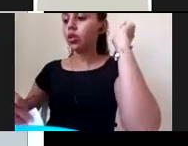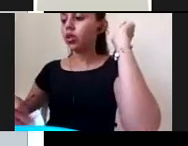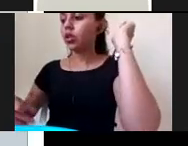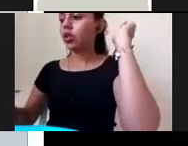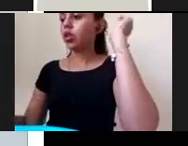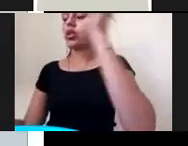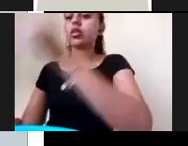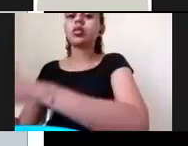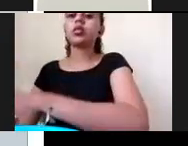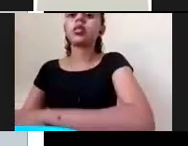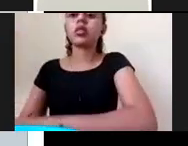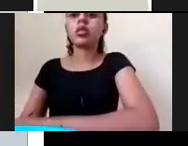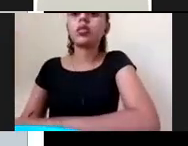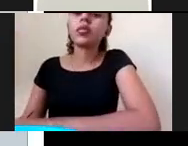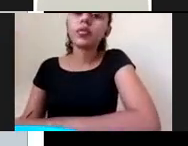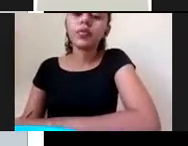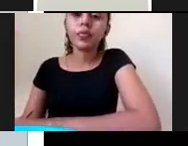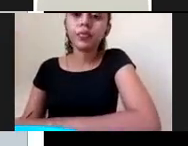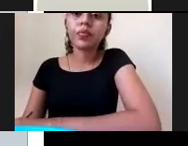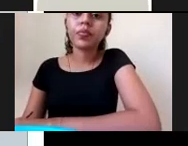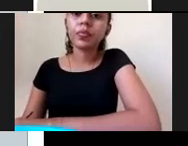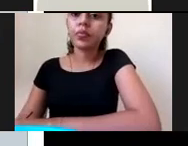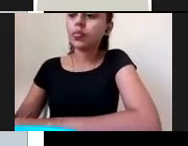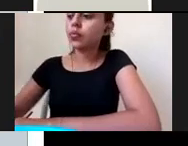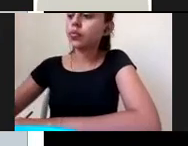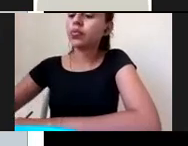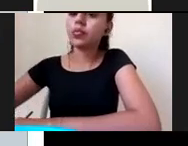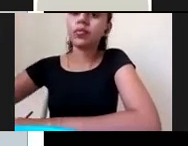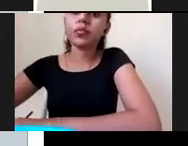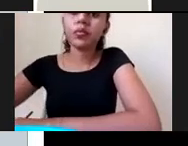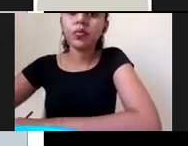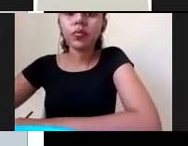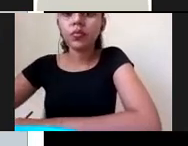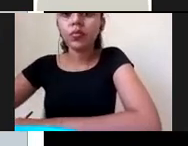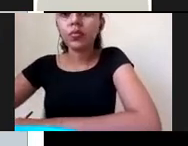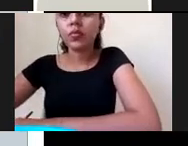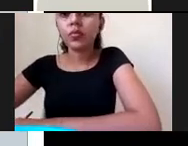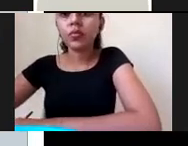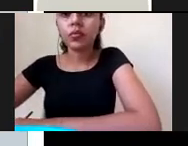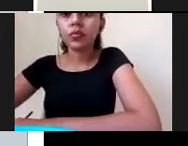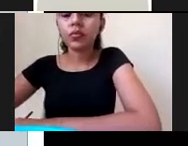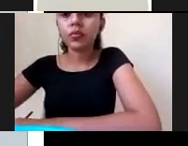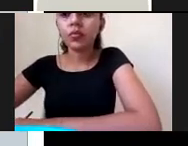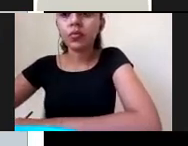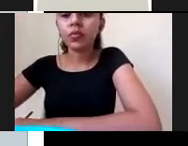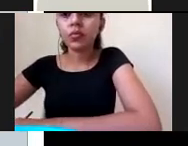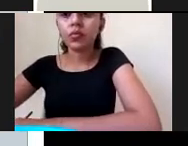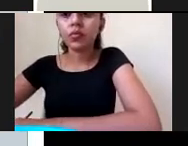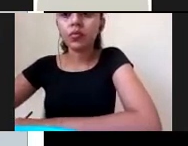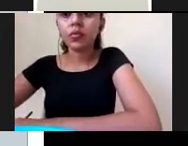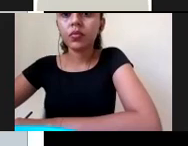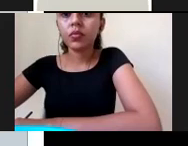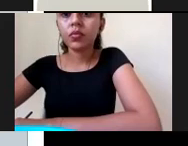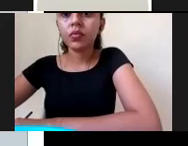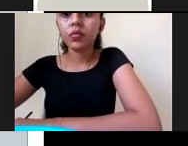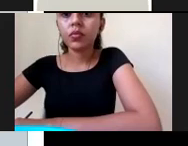ar, tá certo? Dispneia é isso, né? Dispneico, né, é a diminuição da